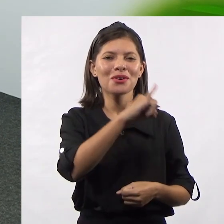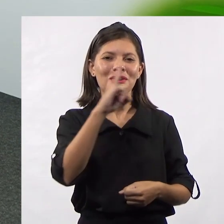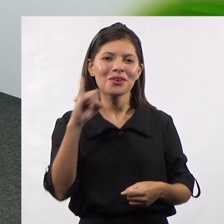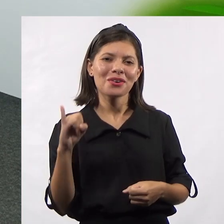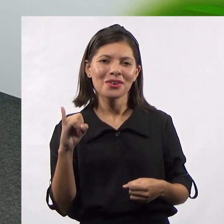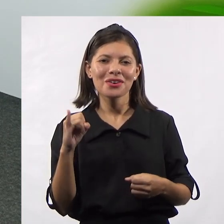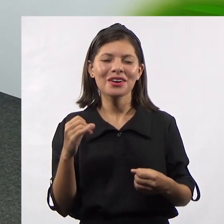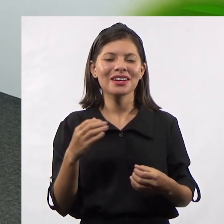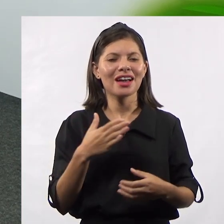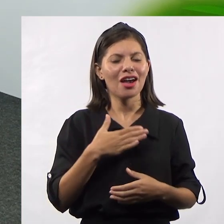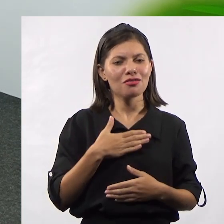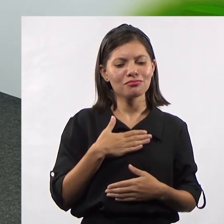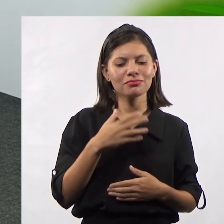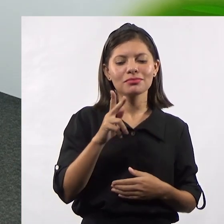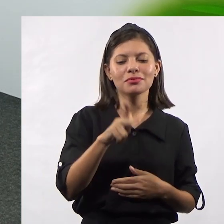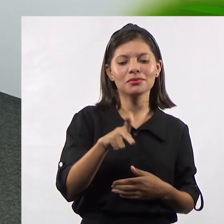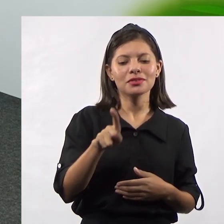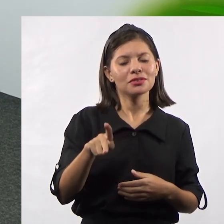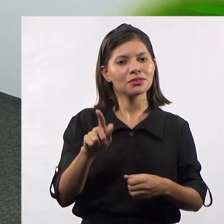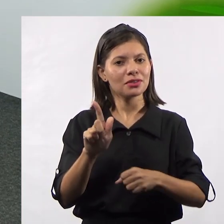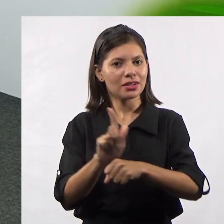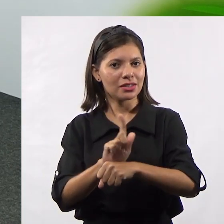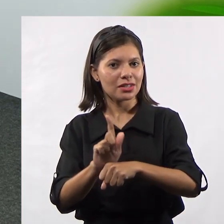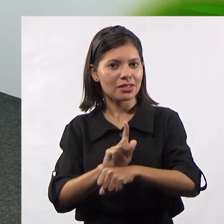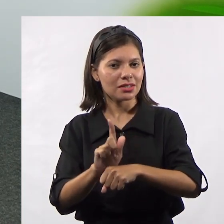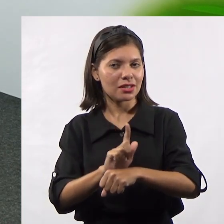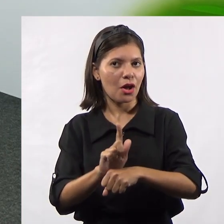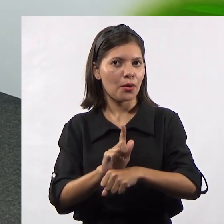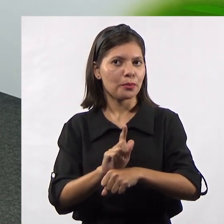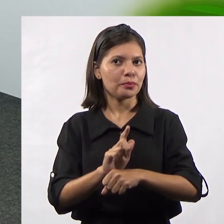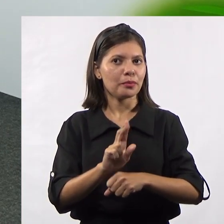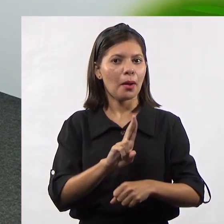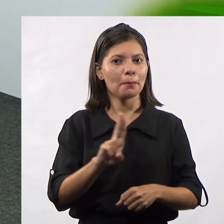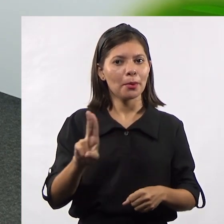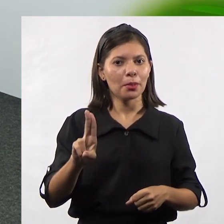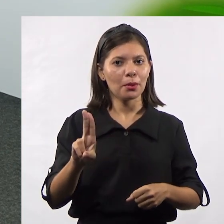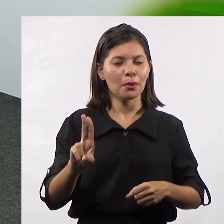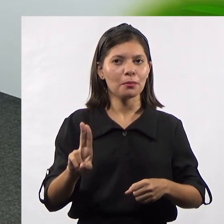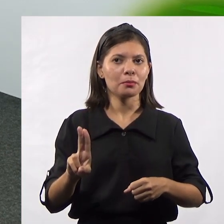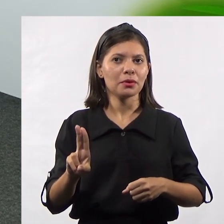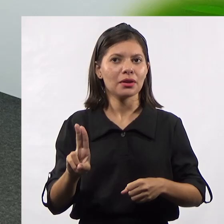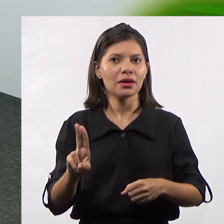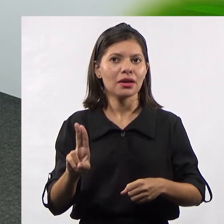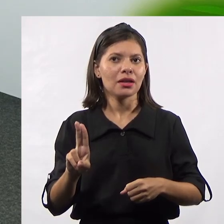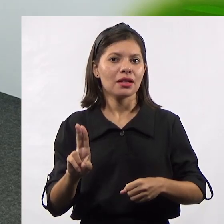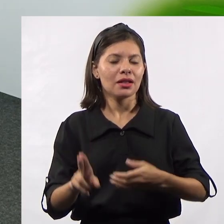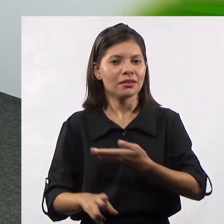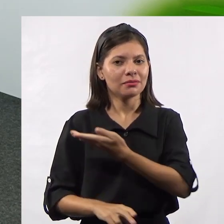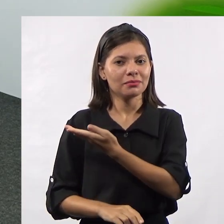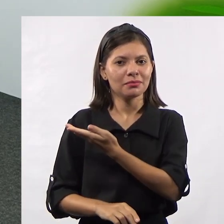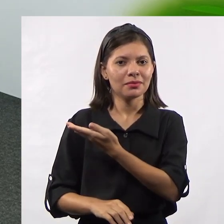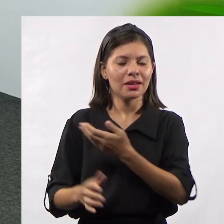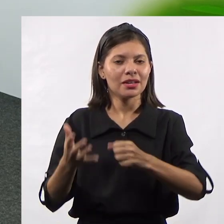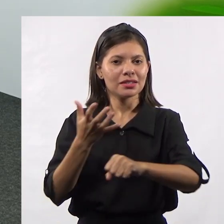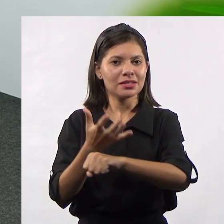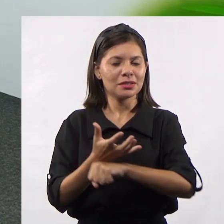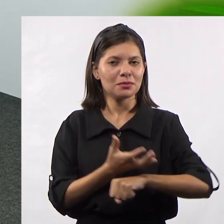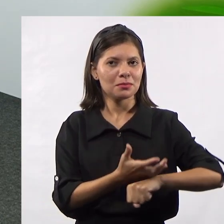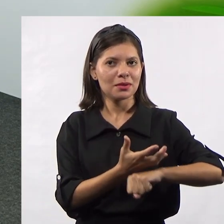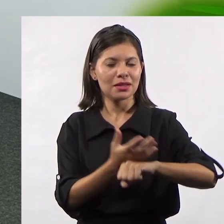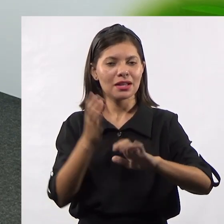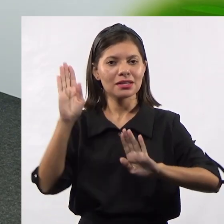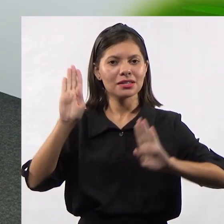Olá, eu sou professora de Gestão Pública, meu nome é Natasha Alexandrina e a minha disciplina é Licitações e Contratos